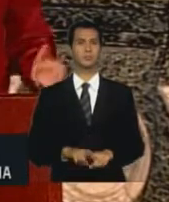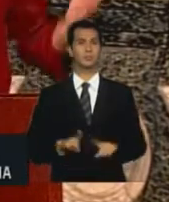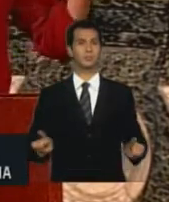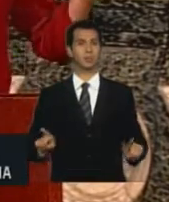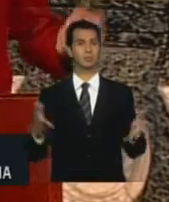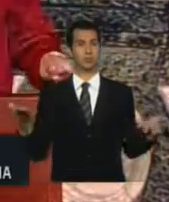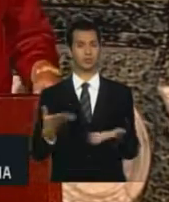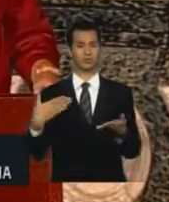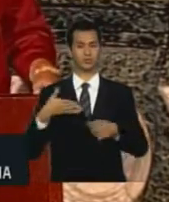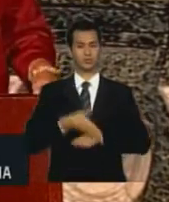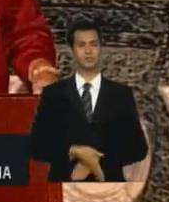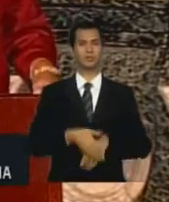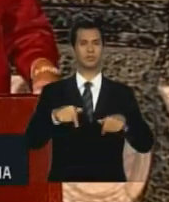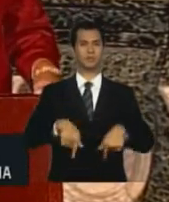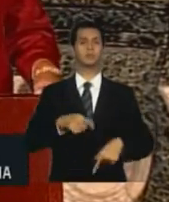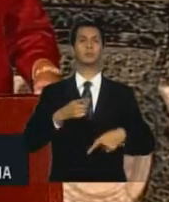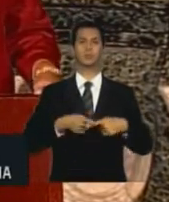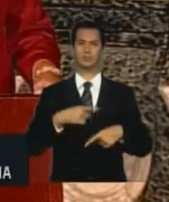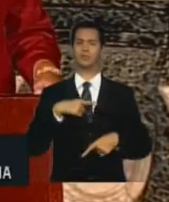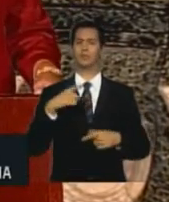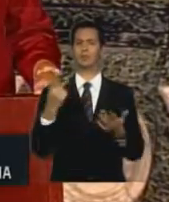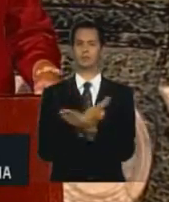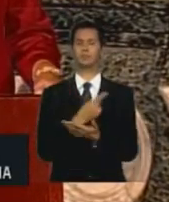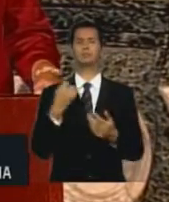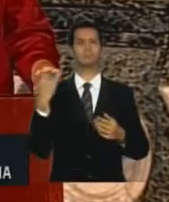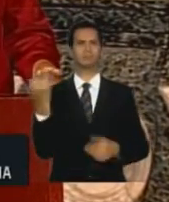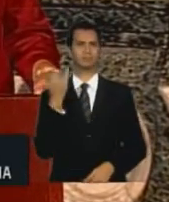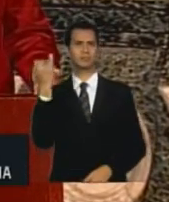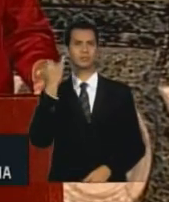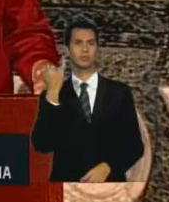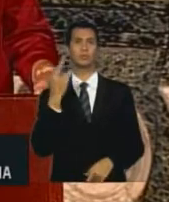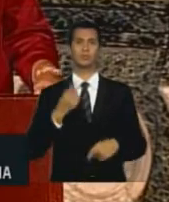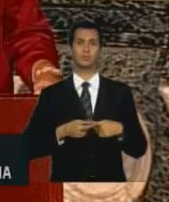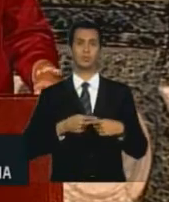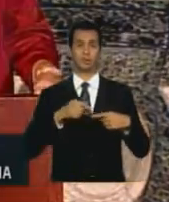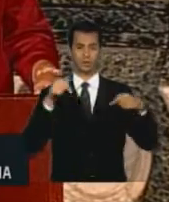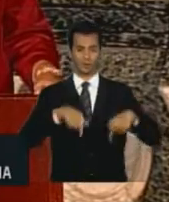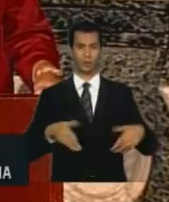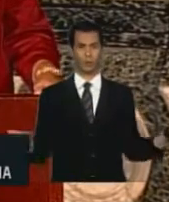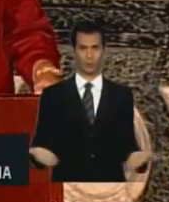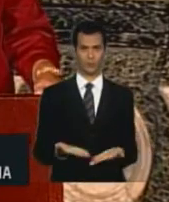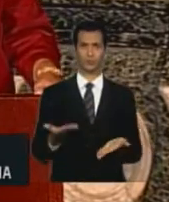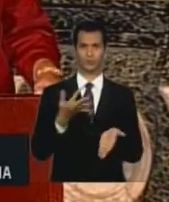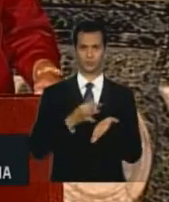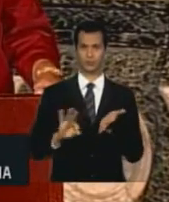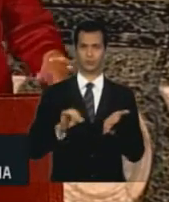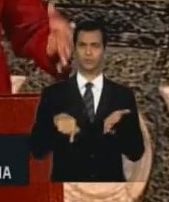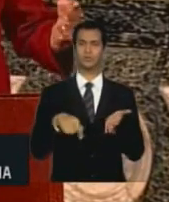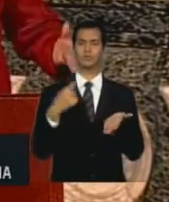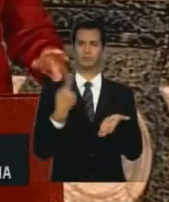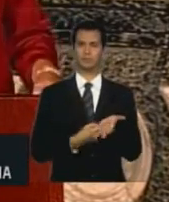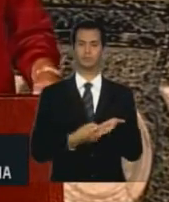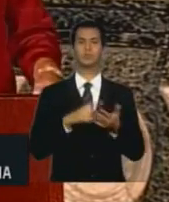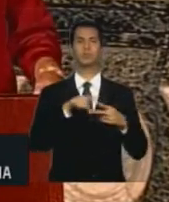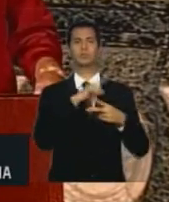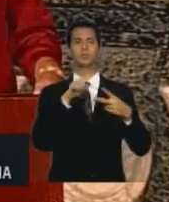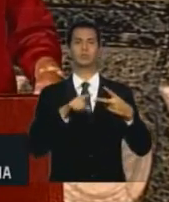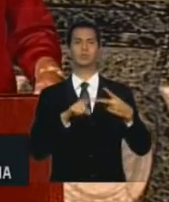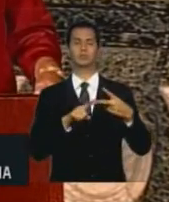muito forte, esse que é esse momento especial, que eu já me referi, e